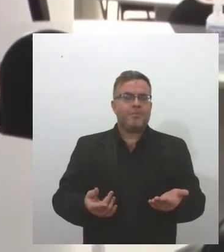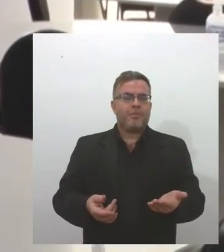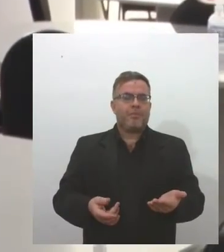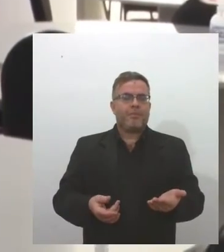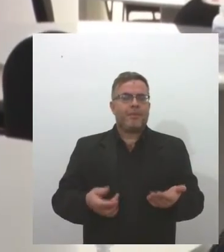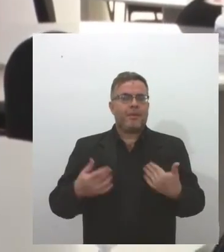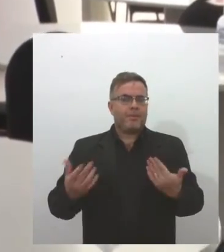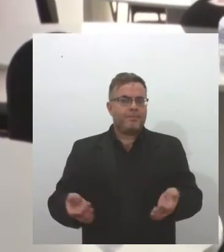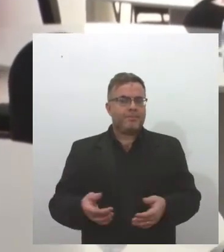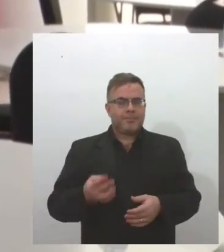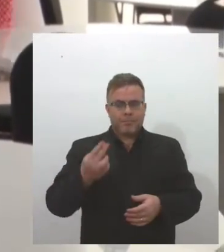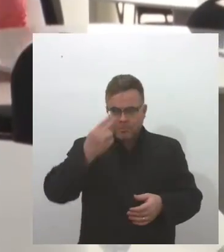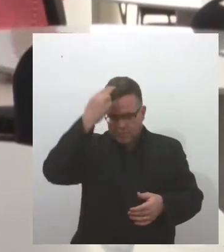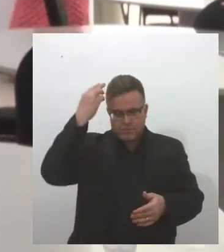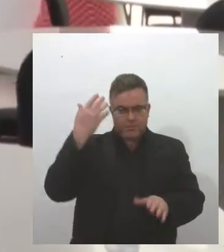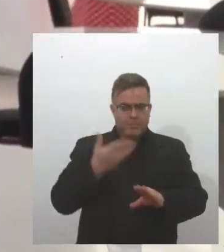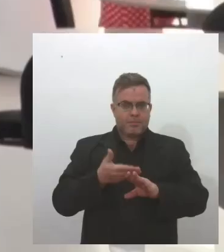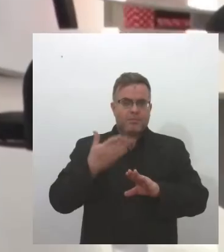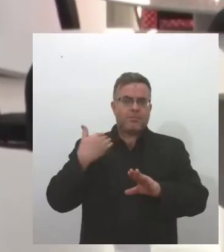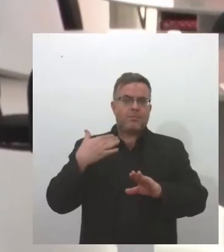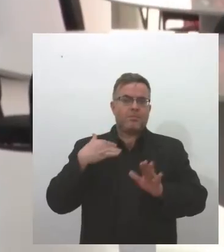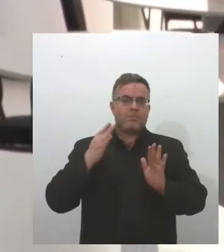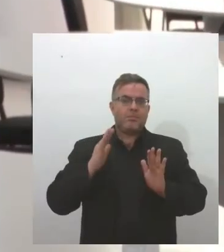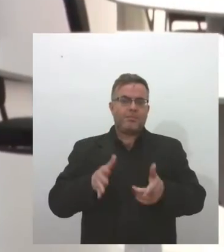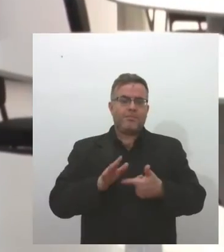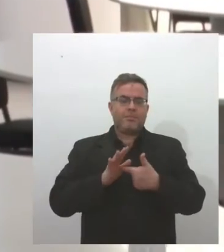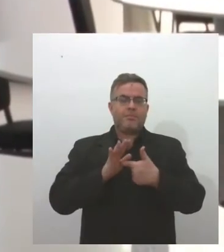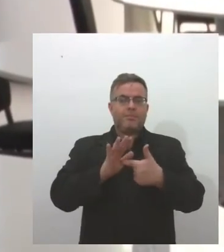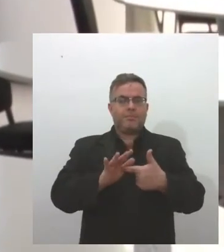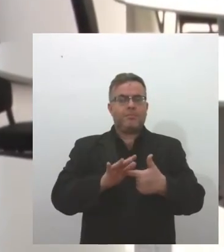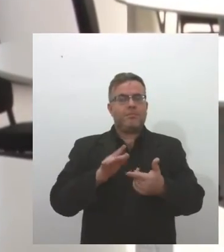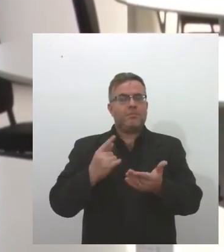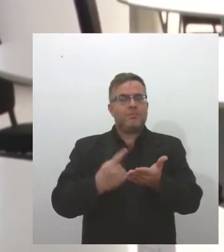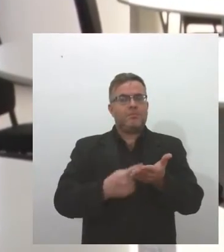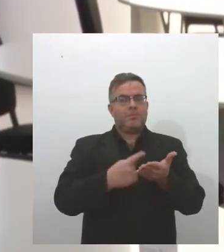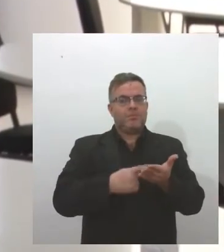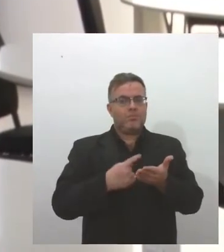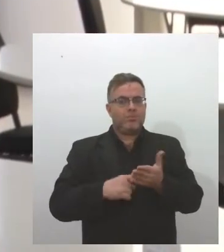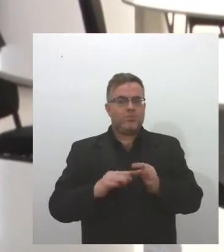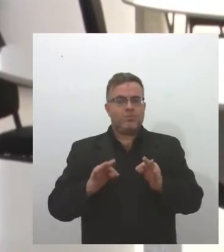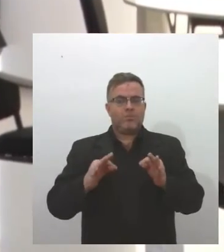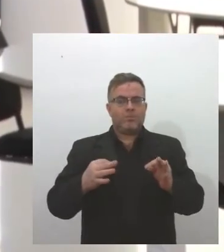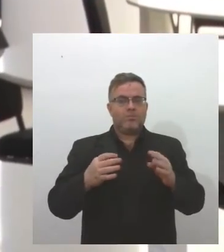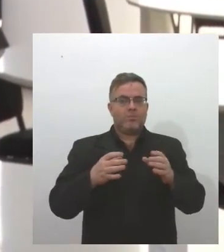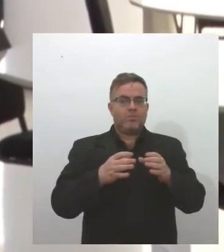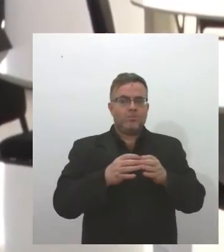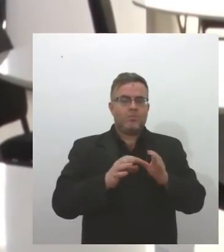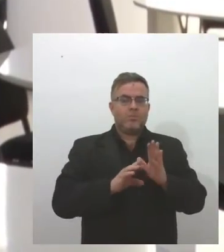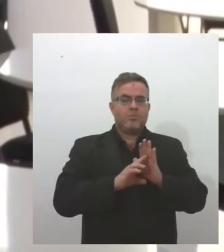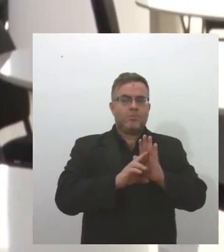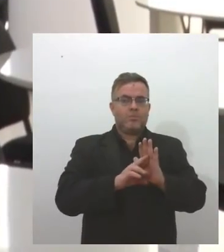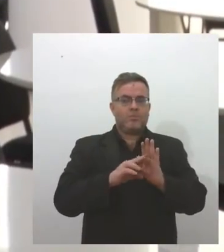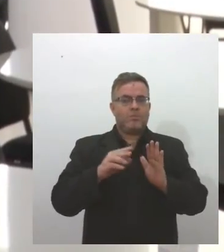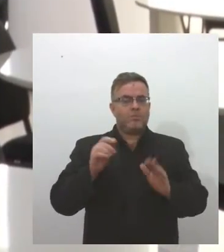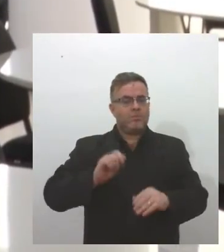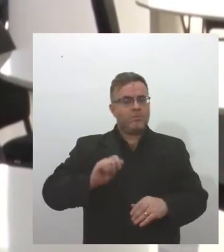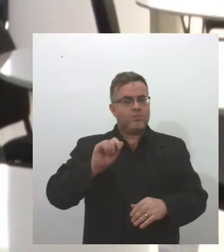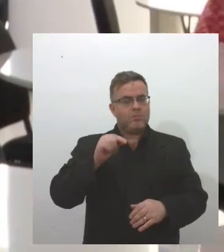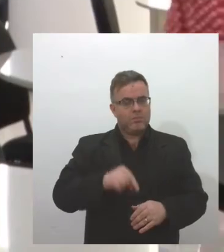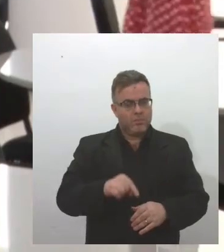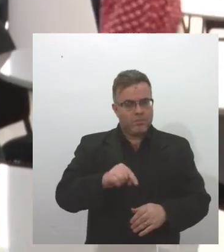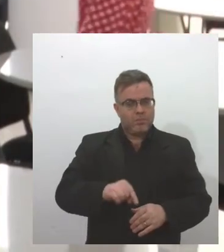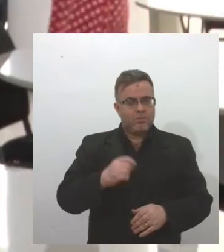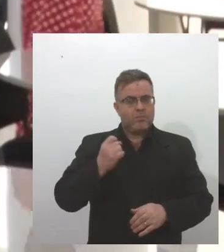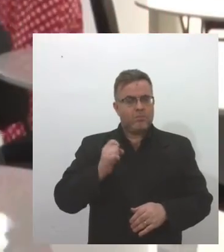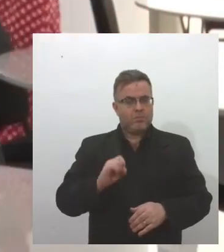já há algum tempo, que ele sinalize e senta na mesa com os representantes da ABRAP aqui de Sergipe. O